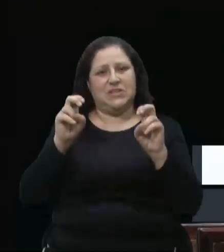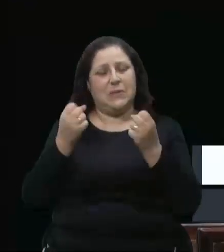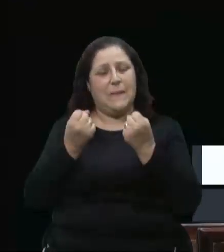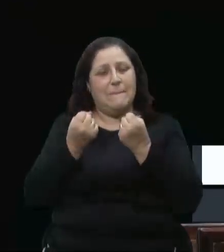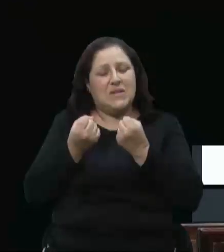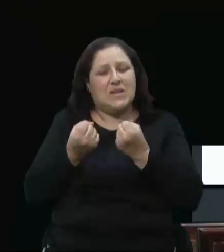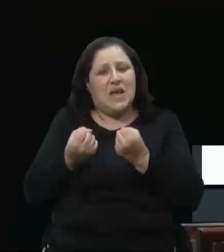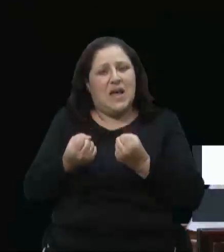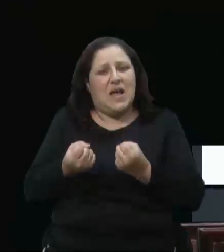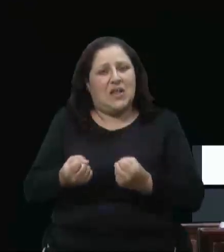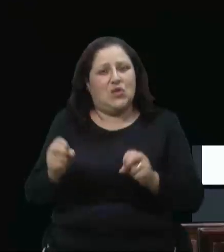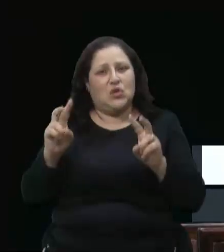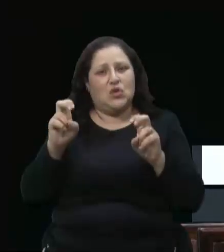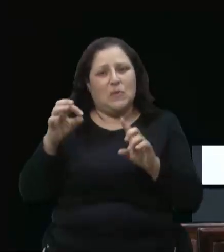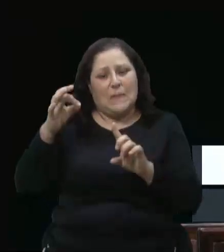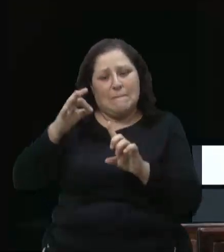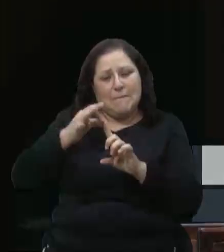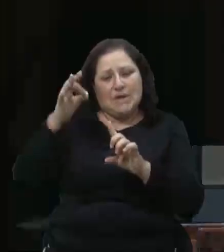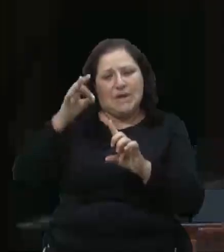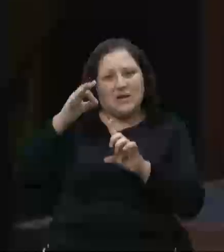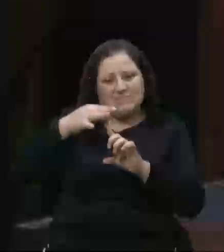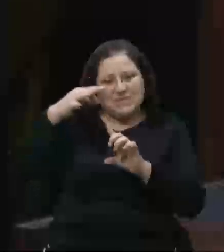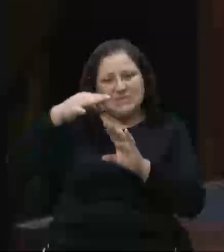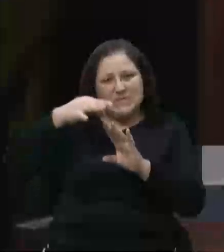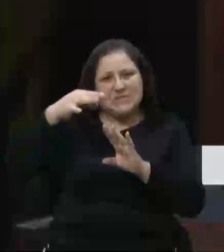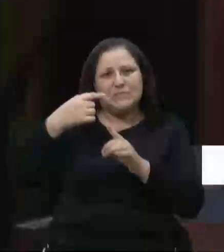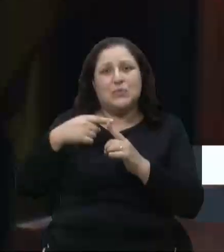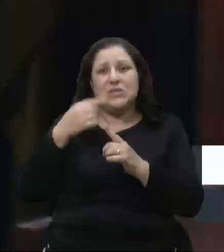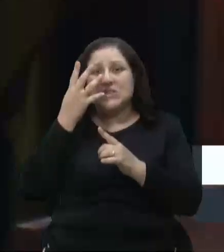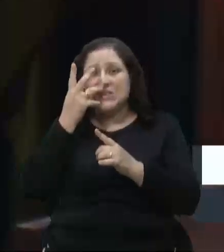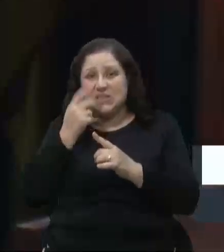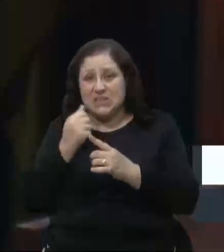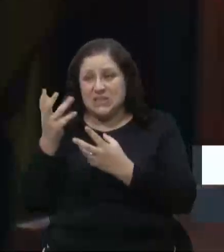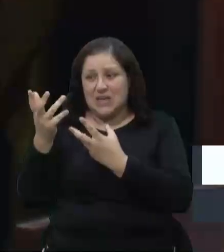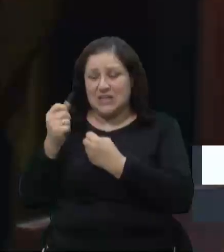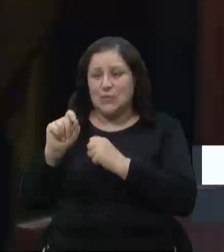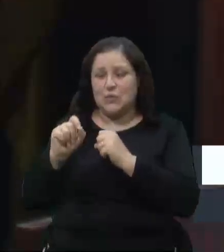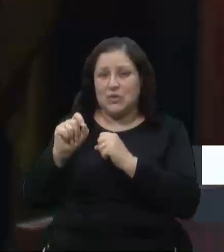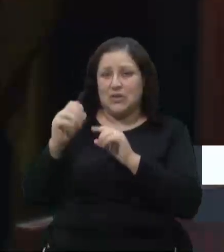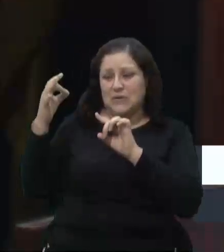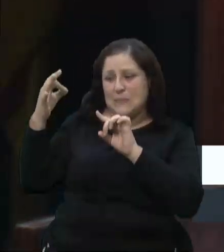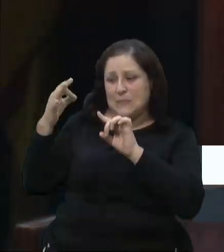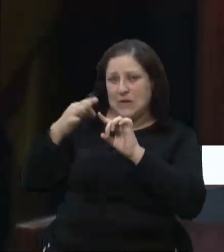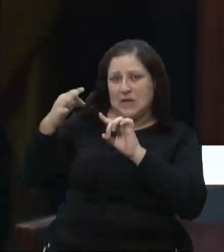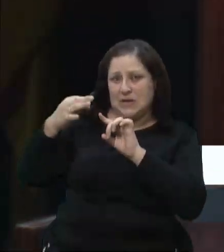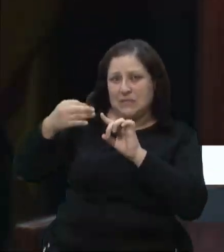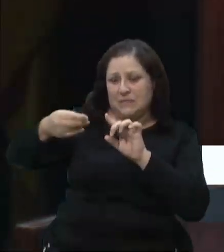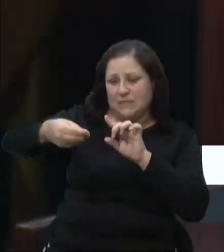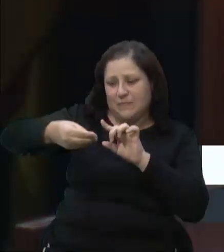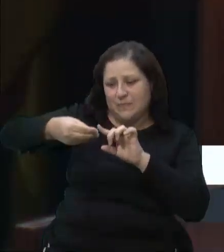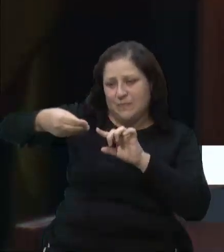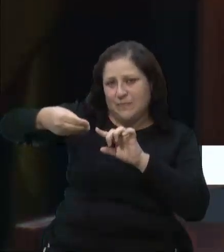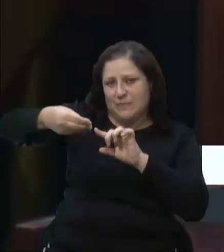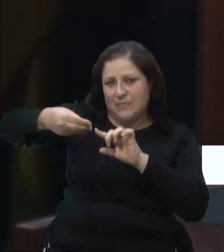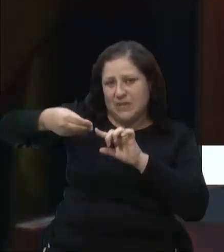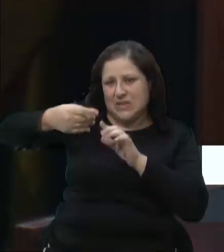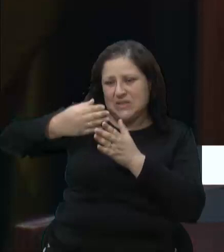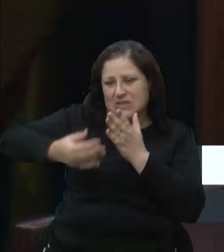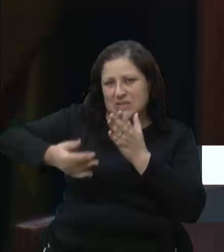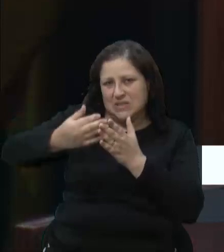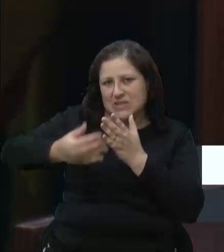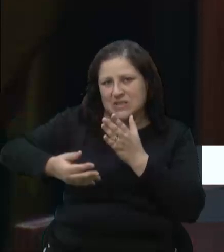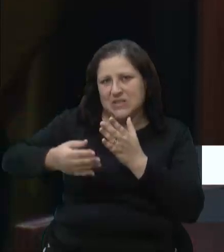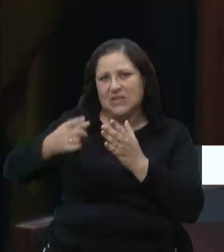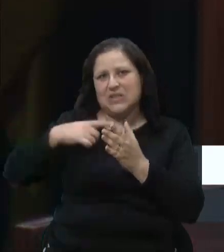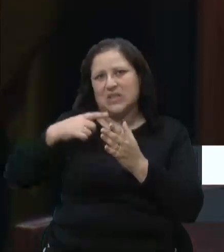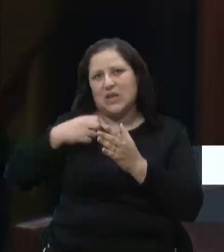essas picadas, e às vezes é muito mais, porque quando a criança recebe a picada para medir, ela recebe ou